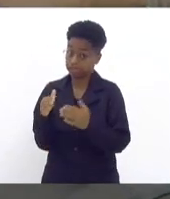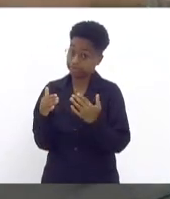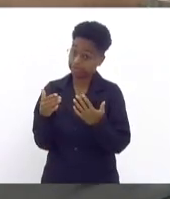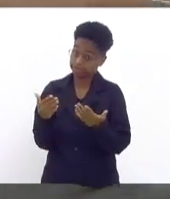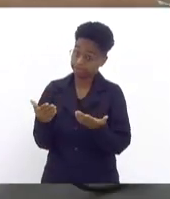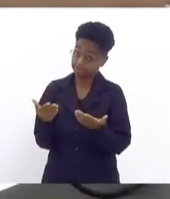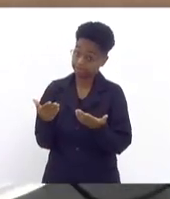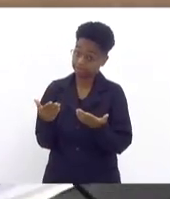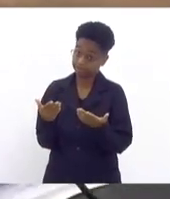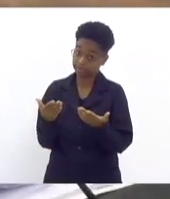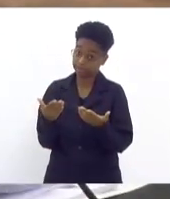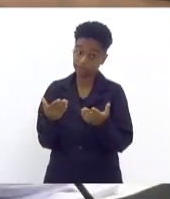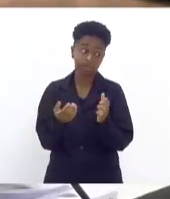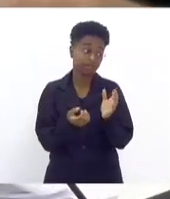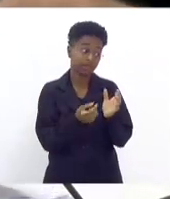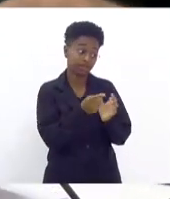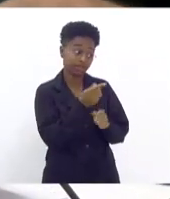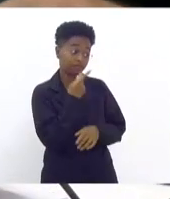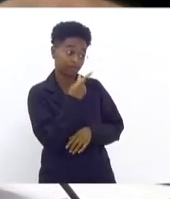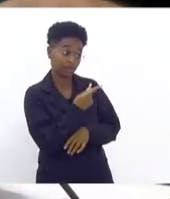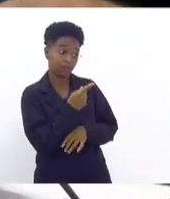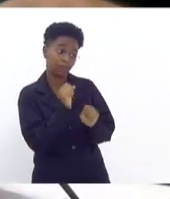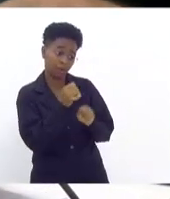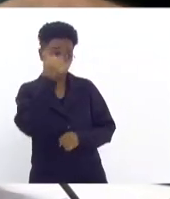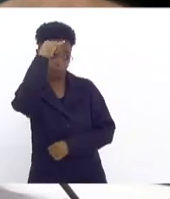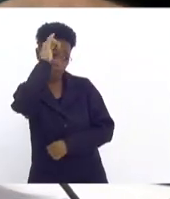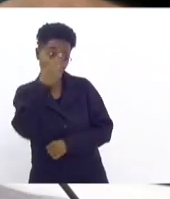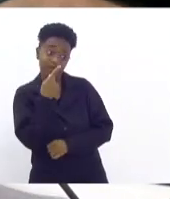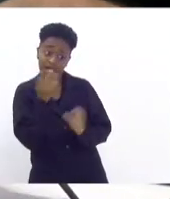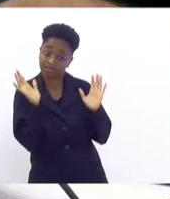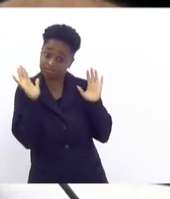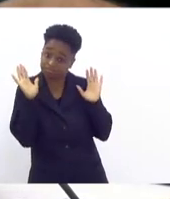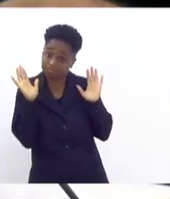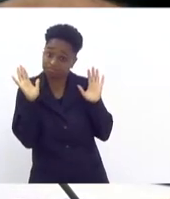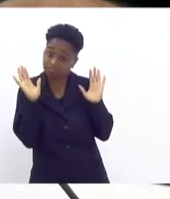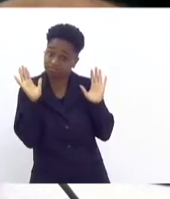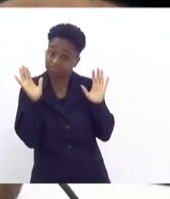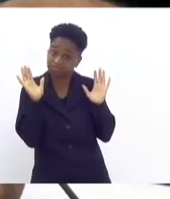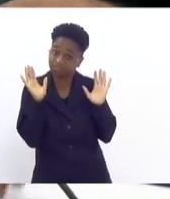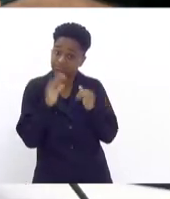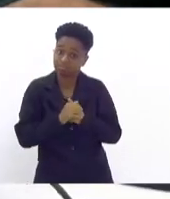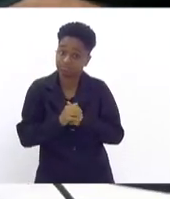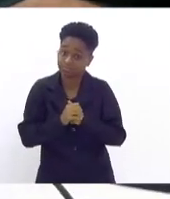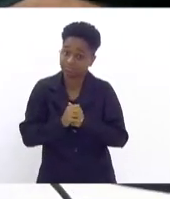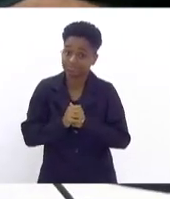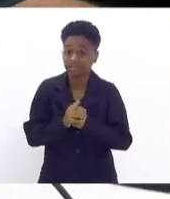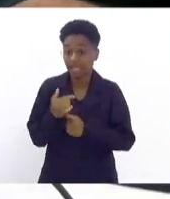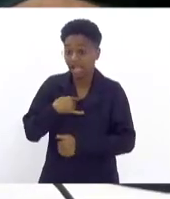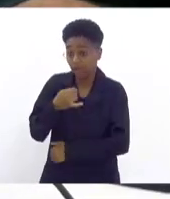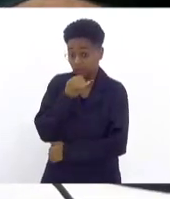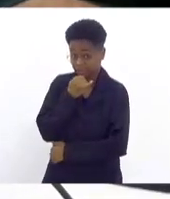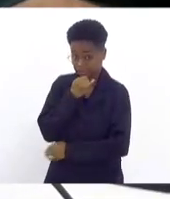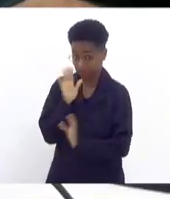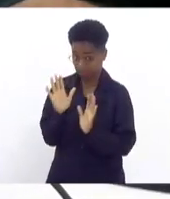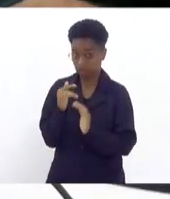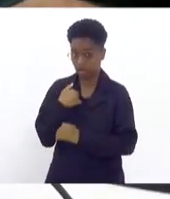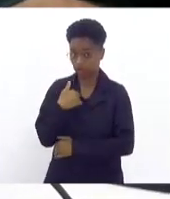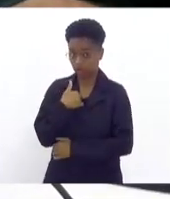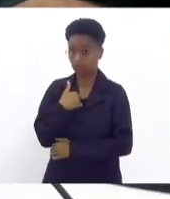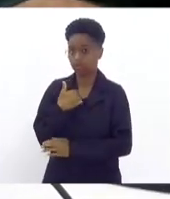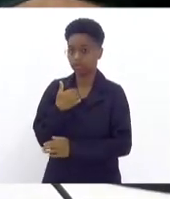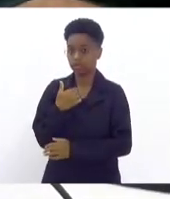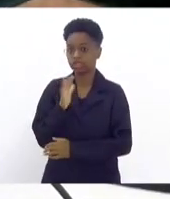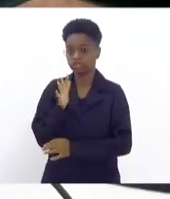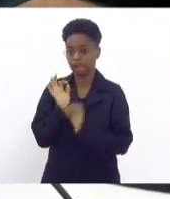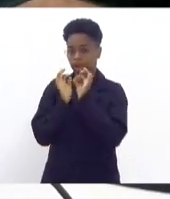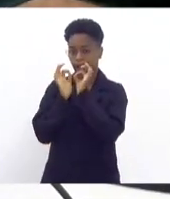E sendo o autor o deputado Chico Machado, ele pode estar falando de um boi também. De um boi, Então, eu, por exemplo, ó, já deu pano